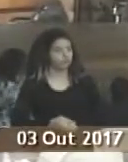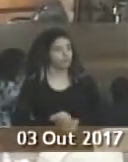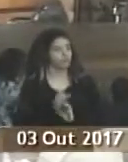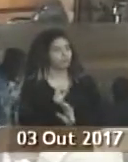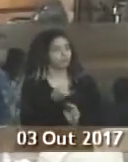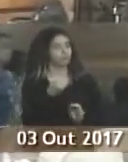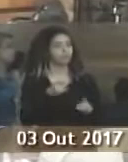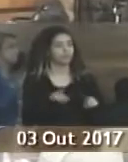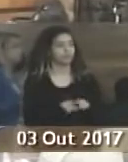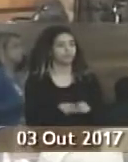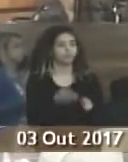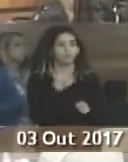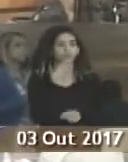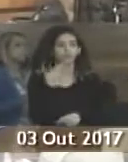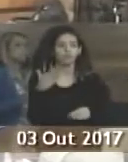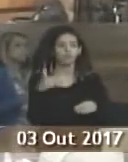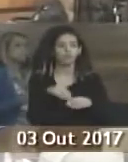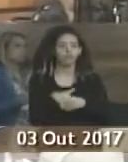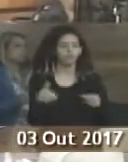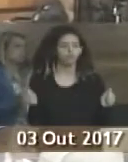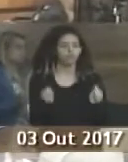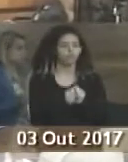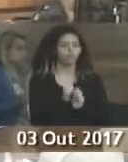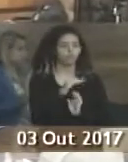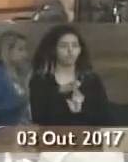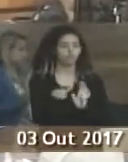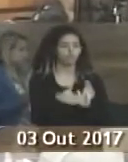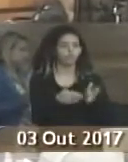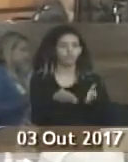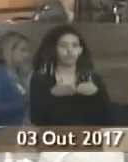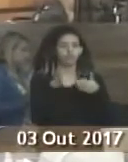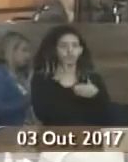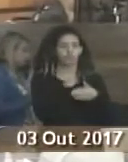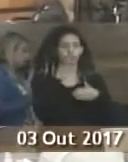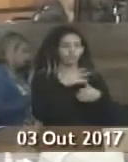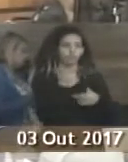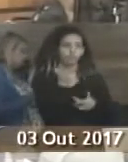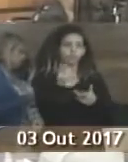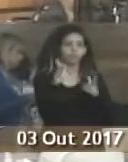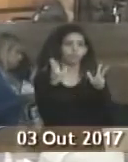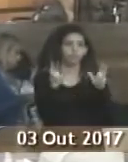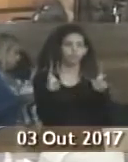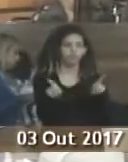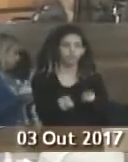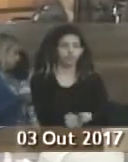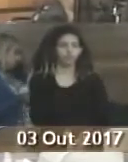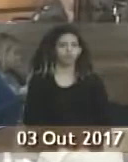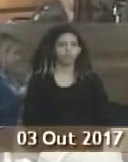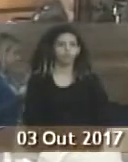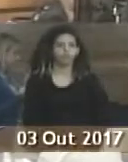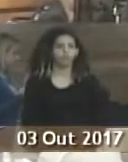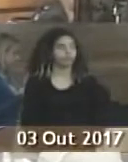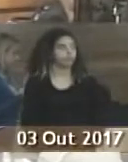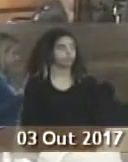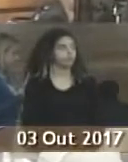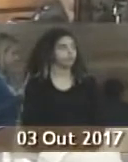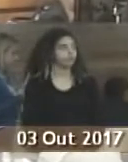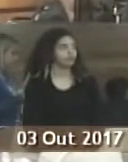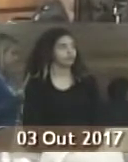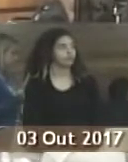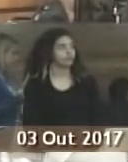Aproveito a oportunidade para pedir a votação em bloco de todas as solicitações de pedido de urgência das matérias constantes na ordem do dia.